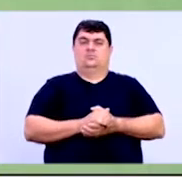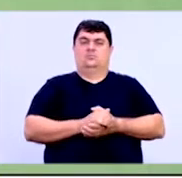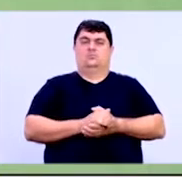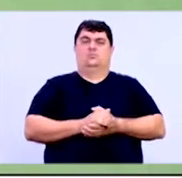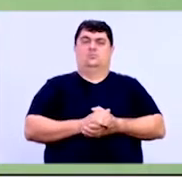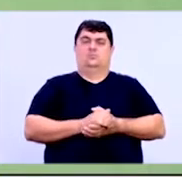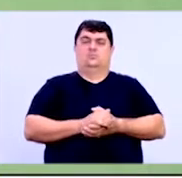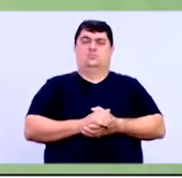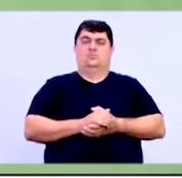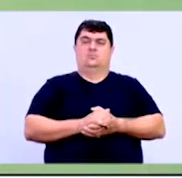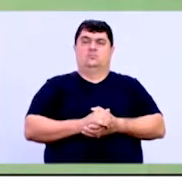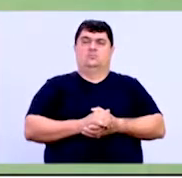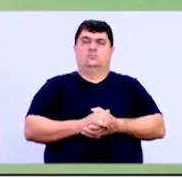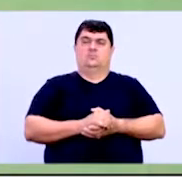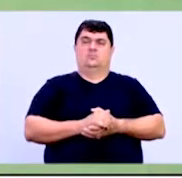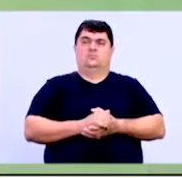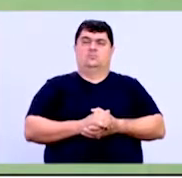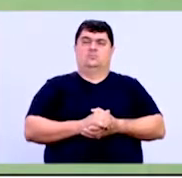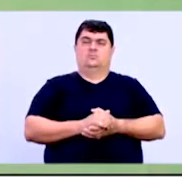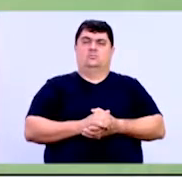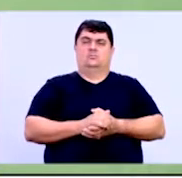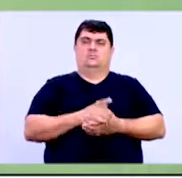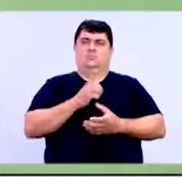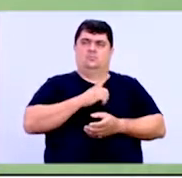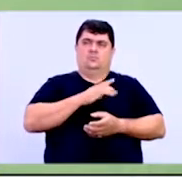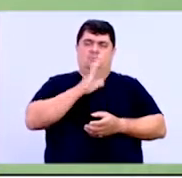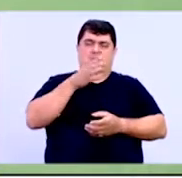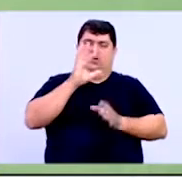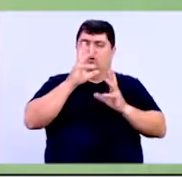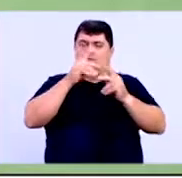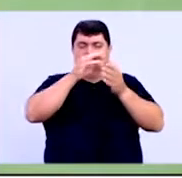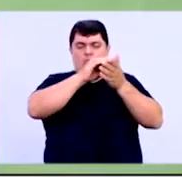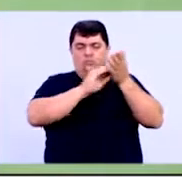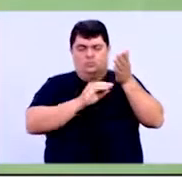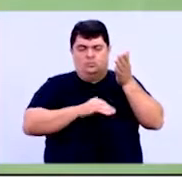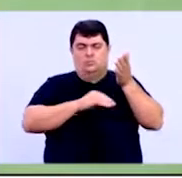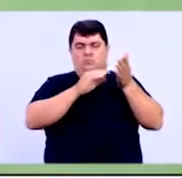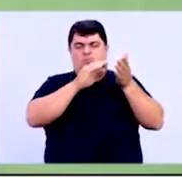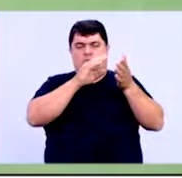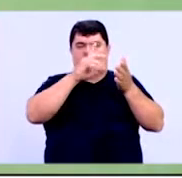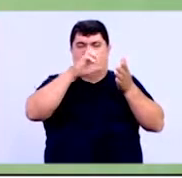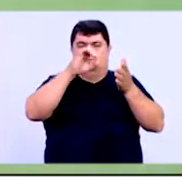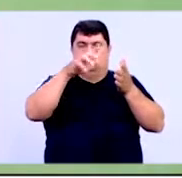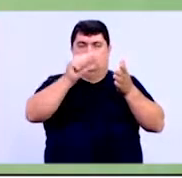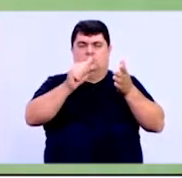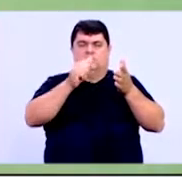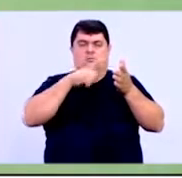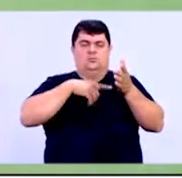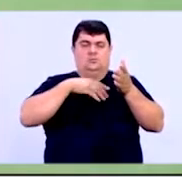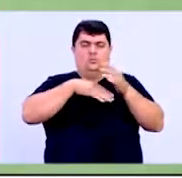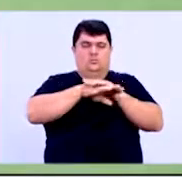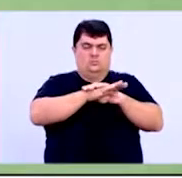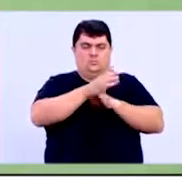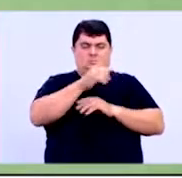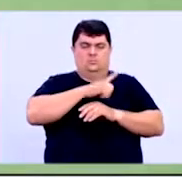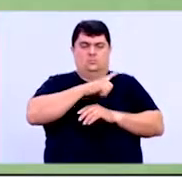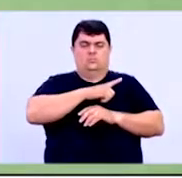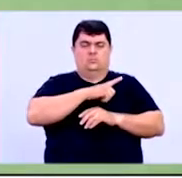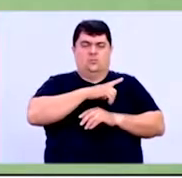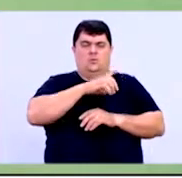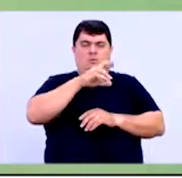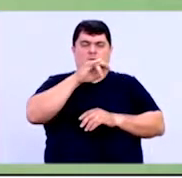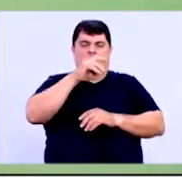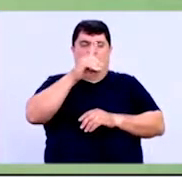monitor. Esse já consta no meu caixa. A venda à vista, ela acabou de entrar no